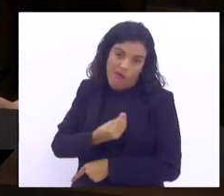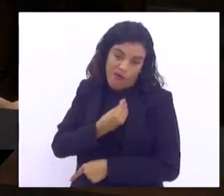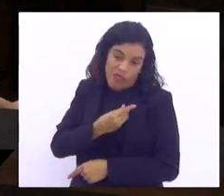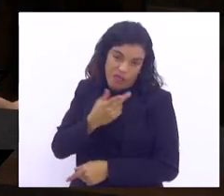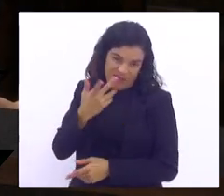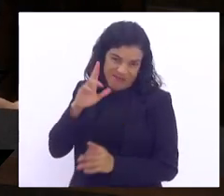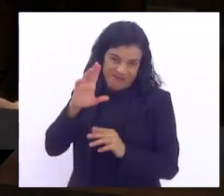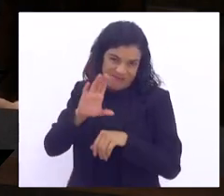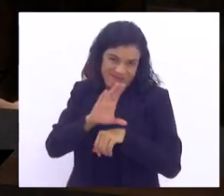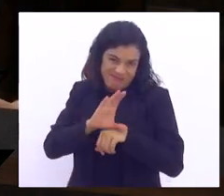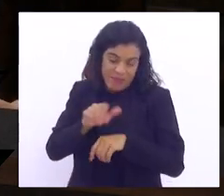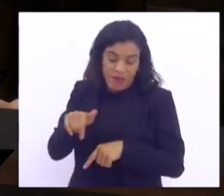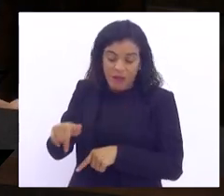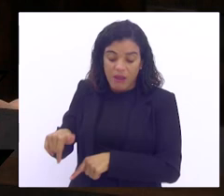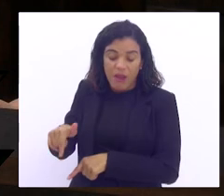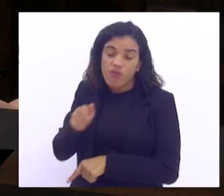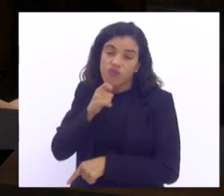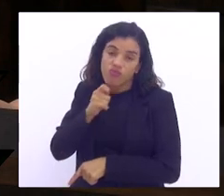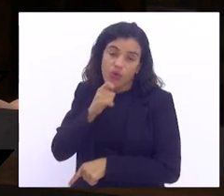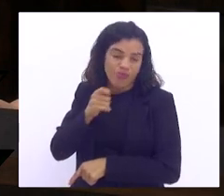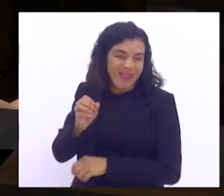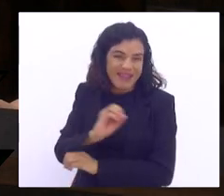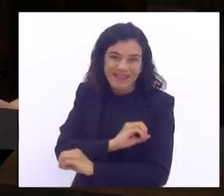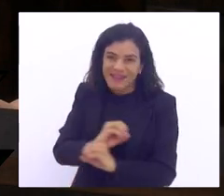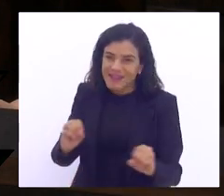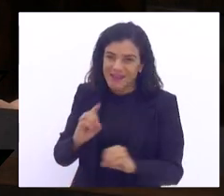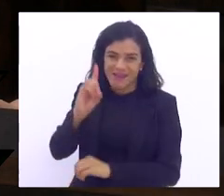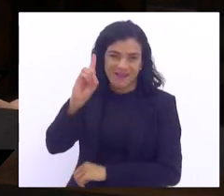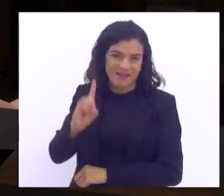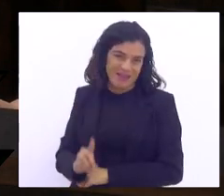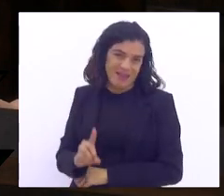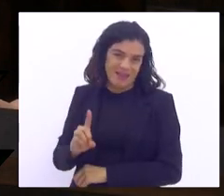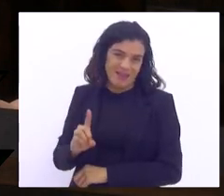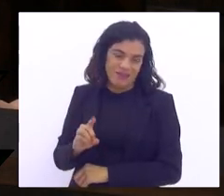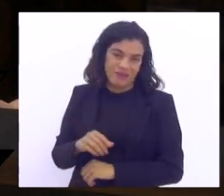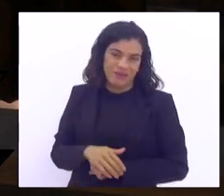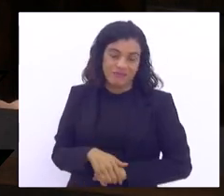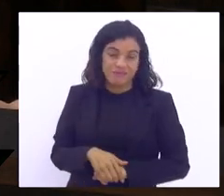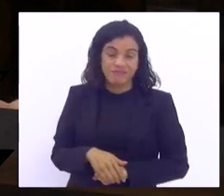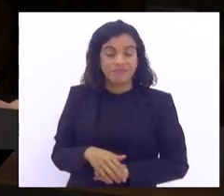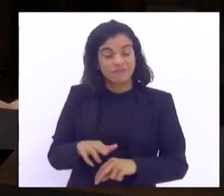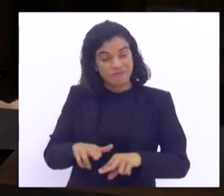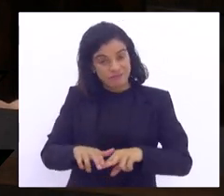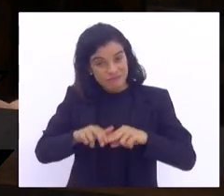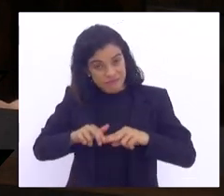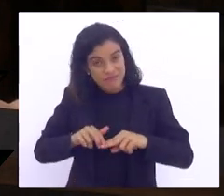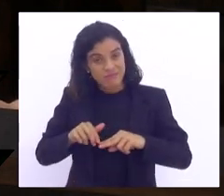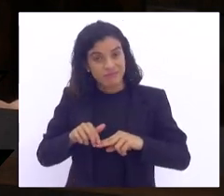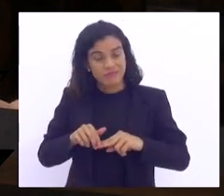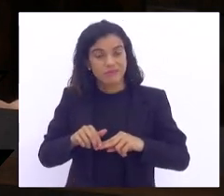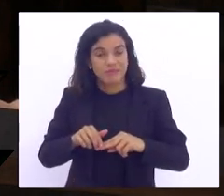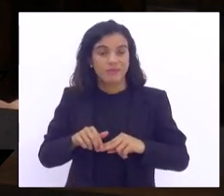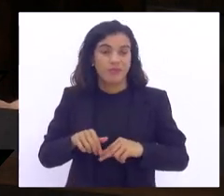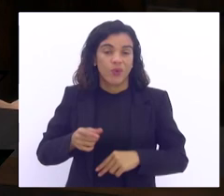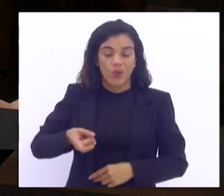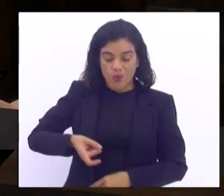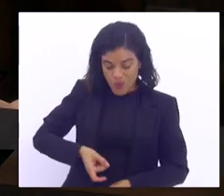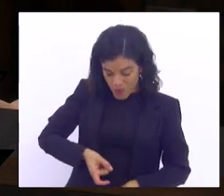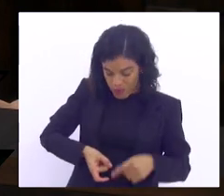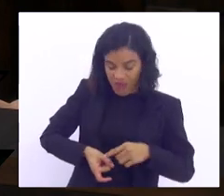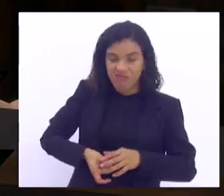Constituição, ele não tem nenhum direito fundamental. Portanto, o nascituro